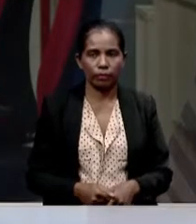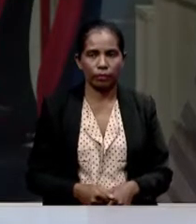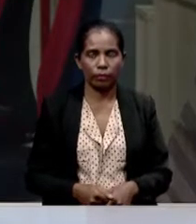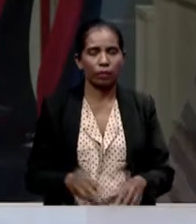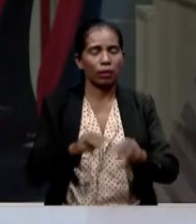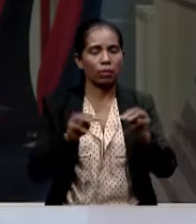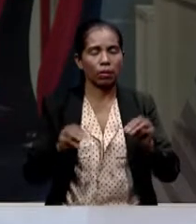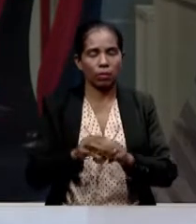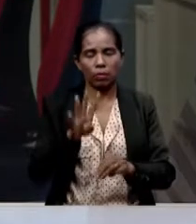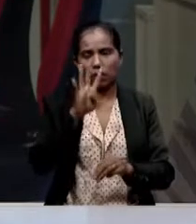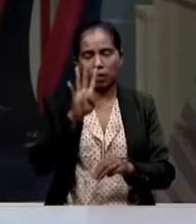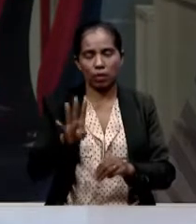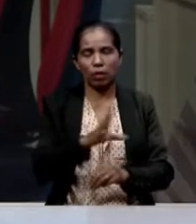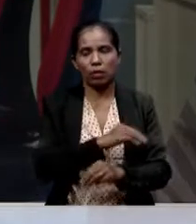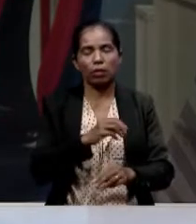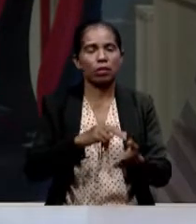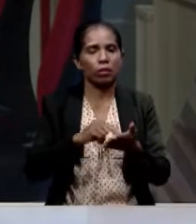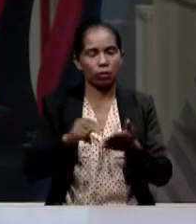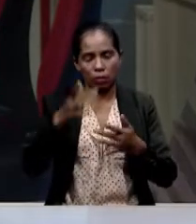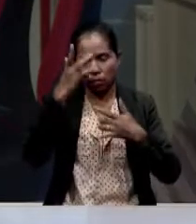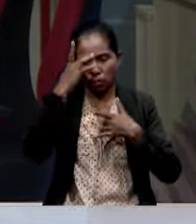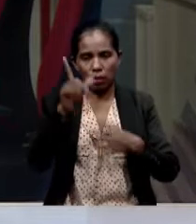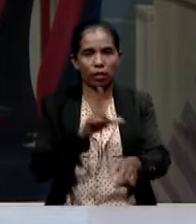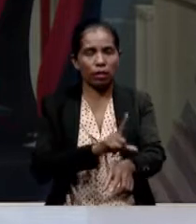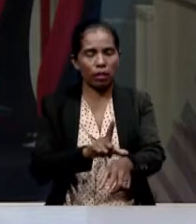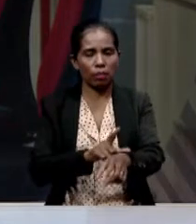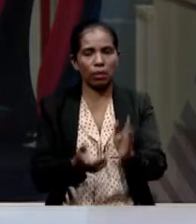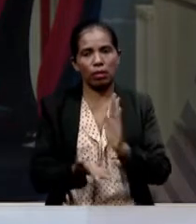Município hat identificado número moras lepra as.